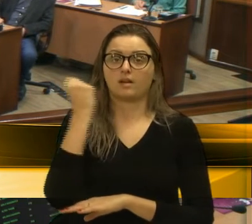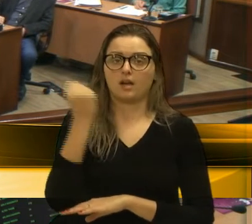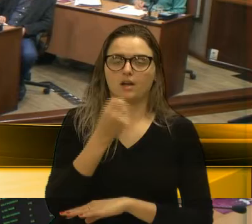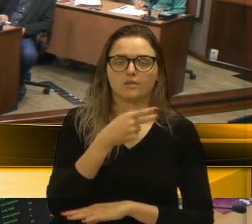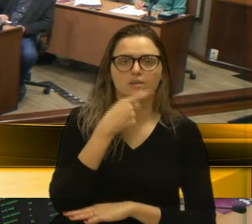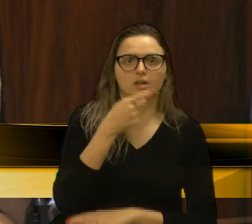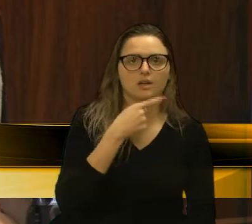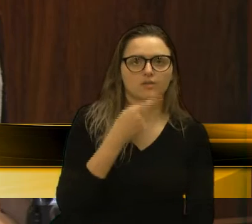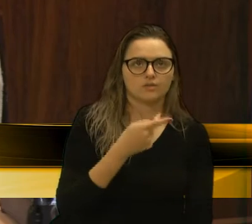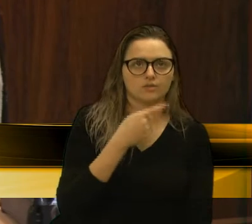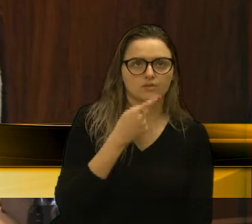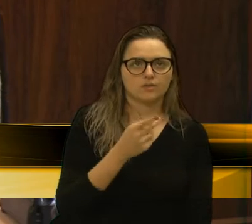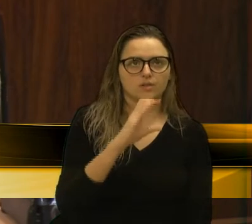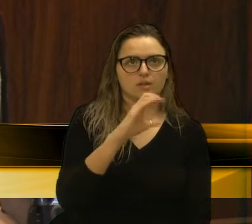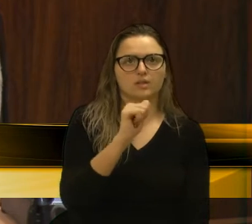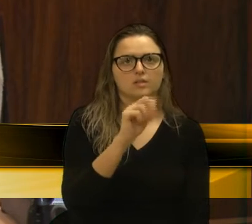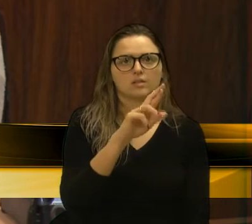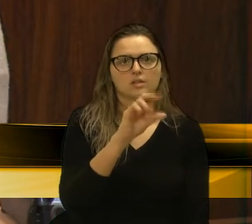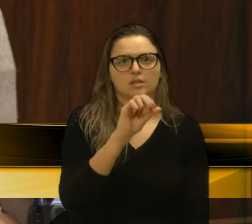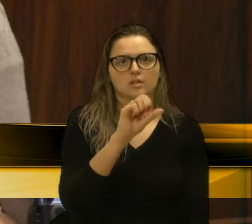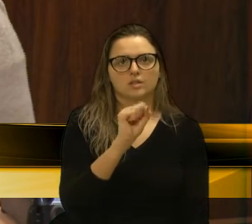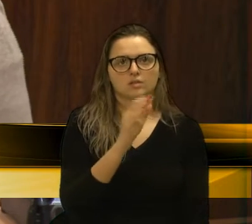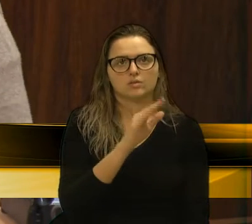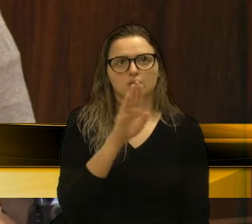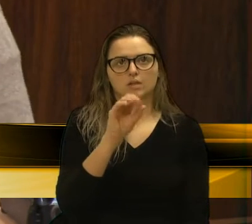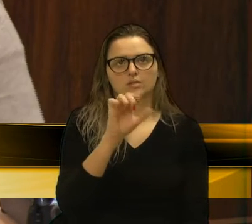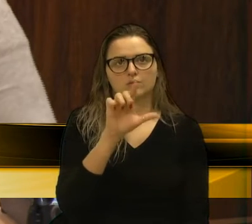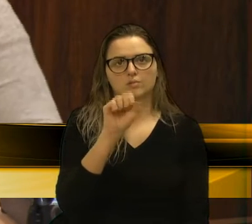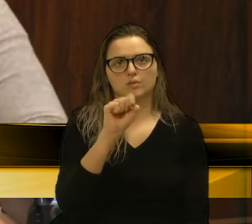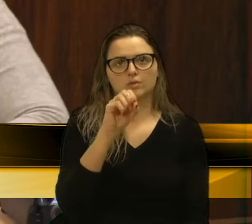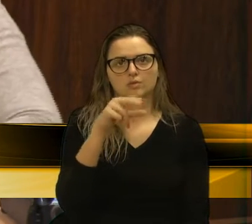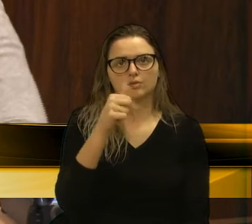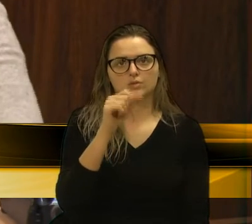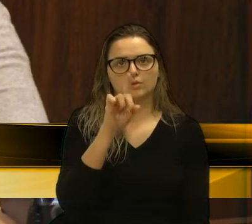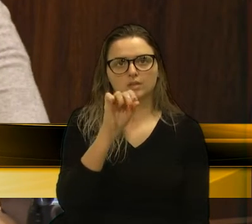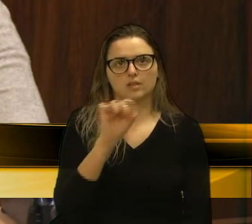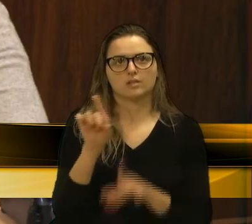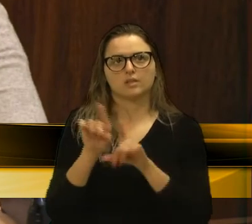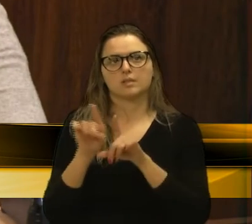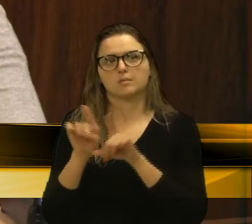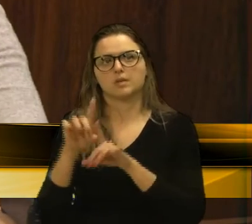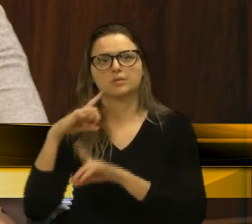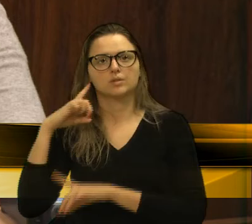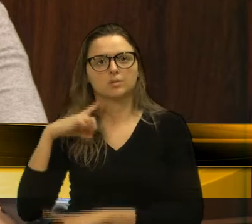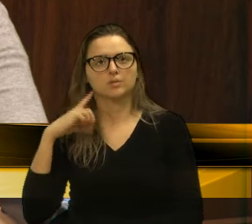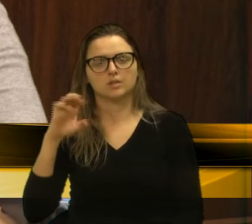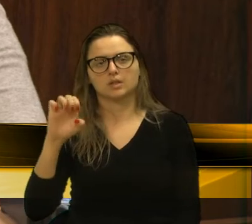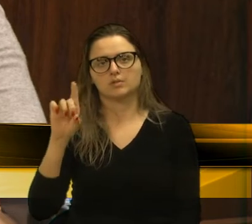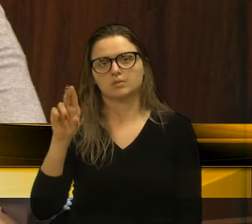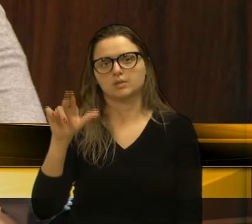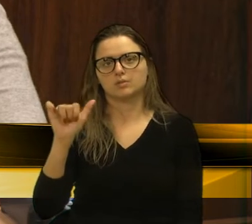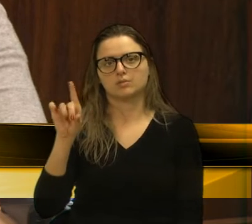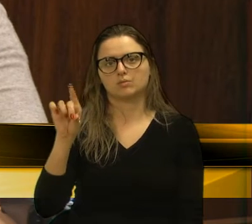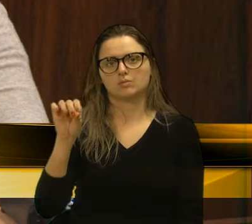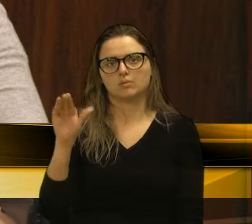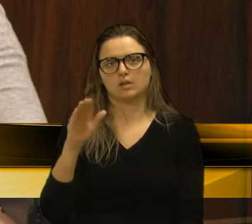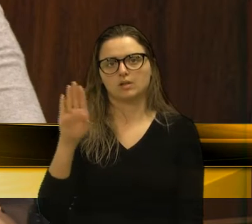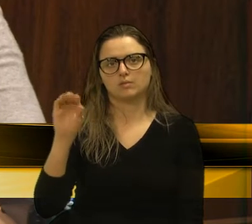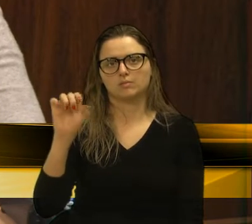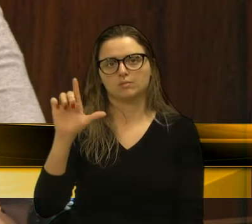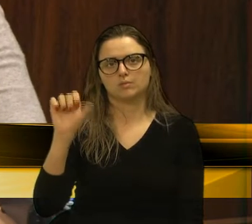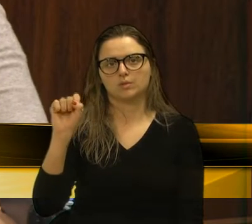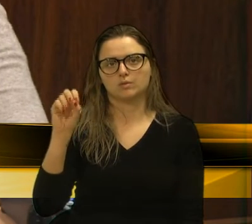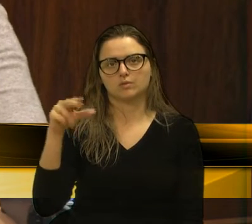do Carlos Bolsonaro e também do deputado Eduardo Bolsonaro, né, que ele vem apoiar a mesma fala, dizendo que por